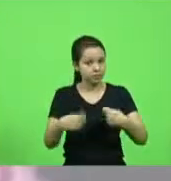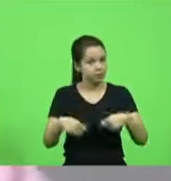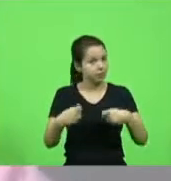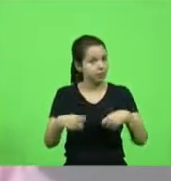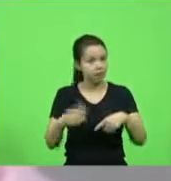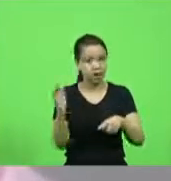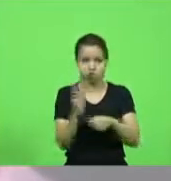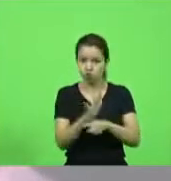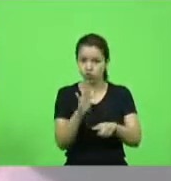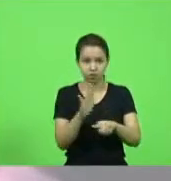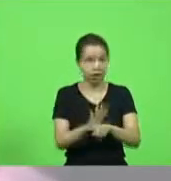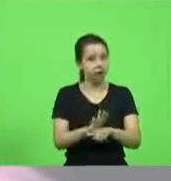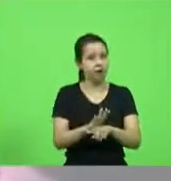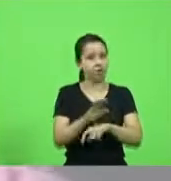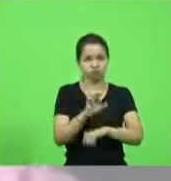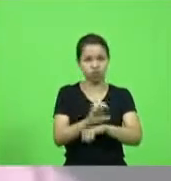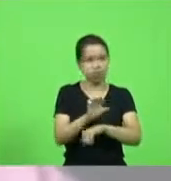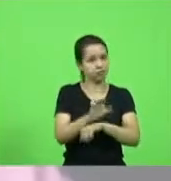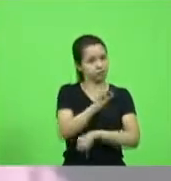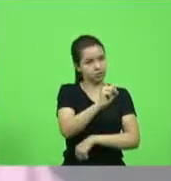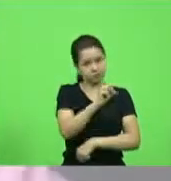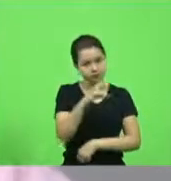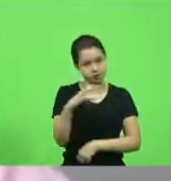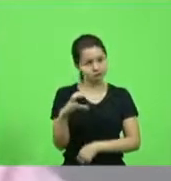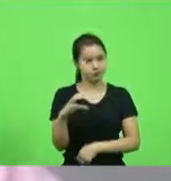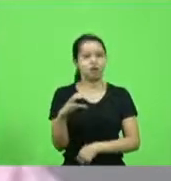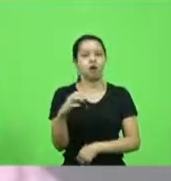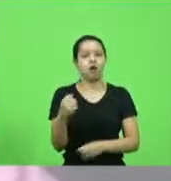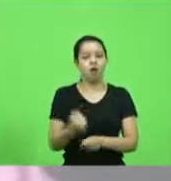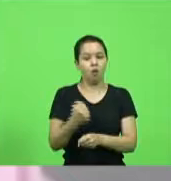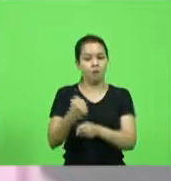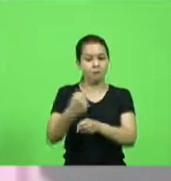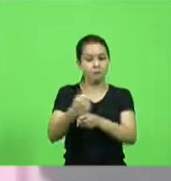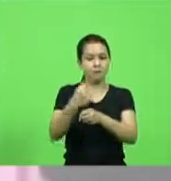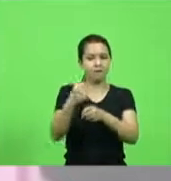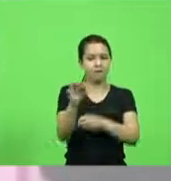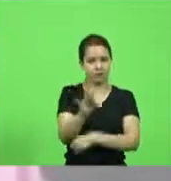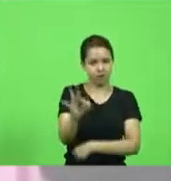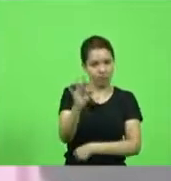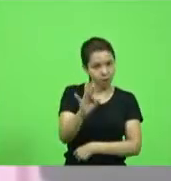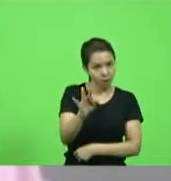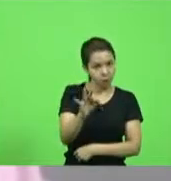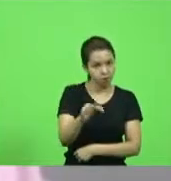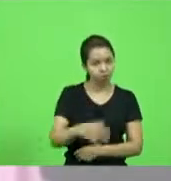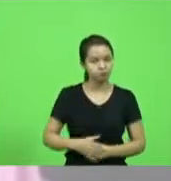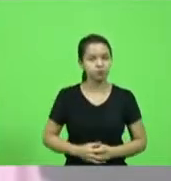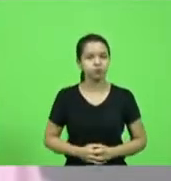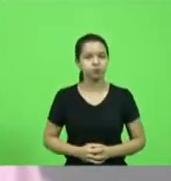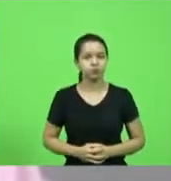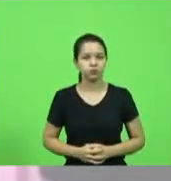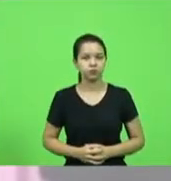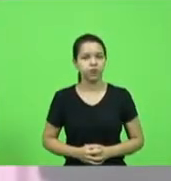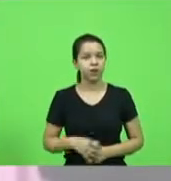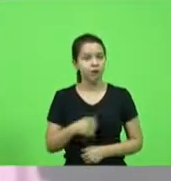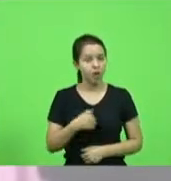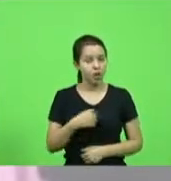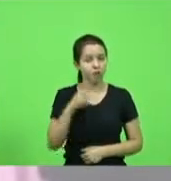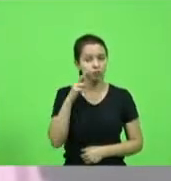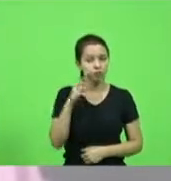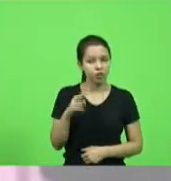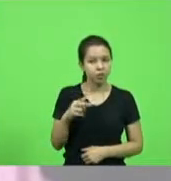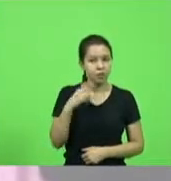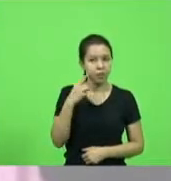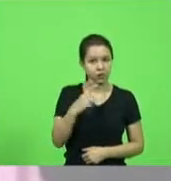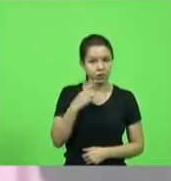Santa Catarina merece nas obras federais. Vejo aí o deputado Mocelin, talvez queira